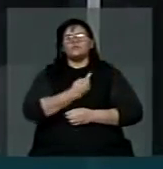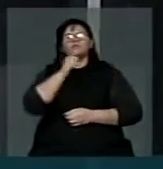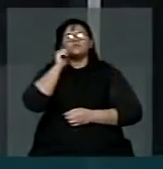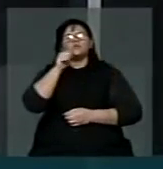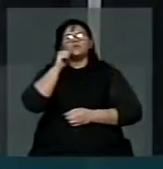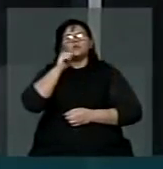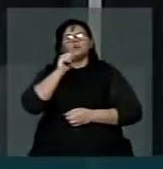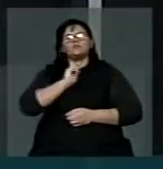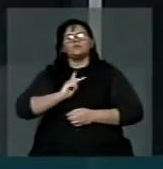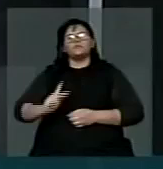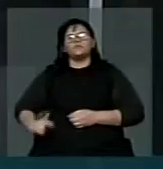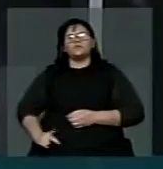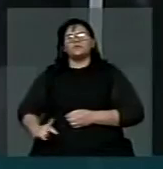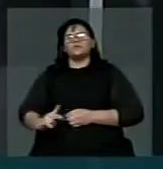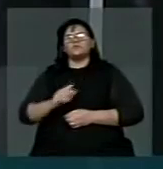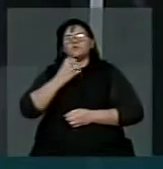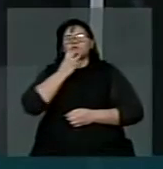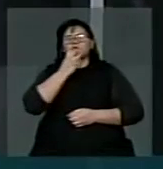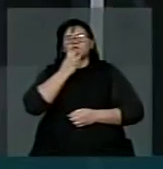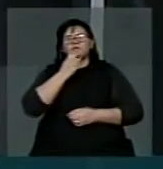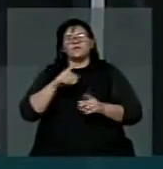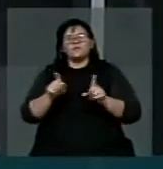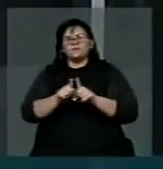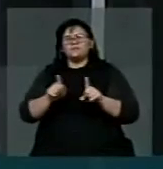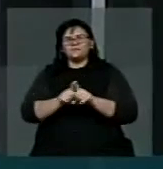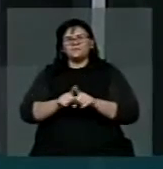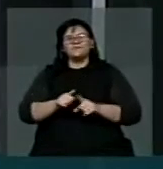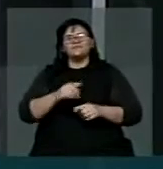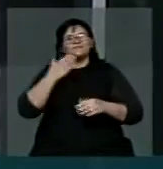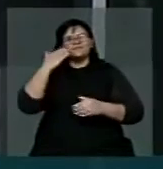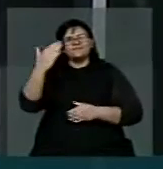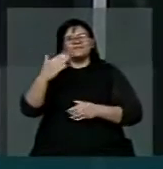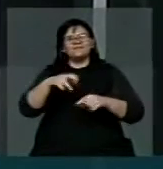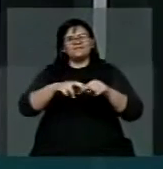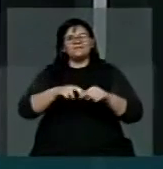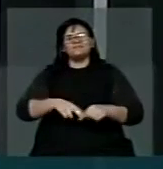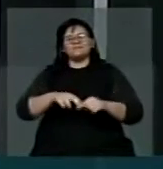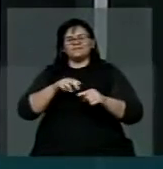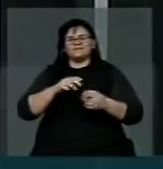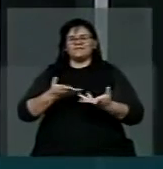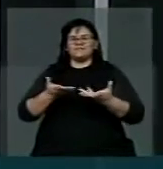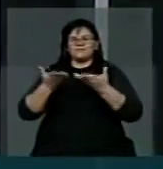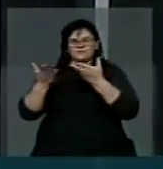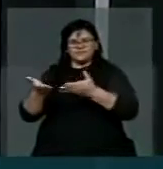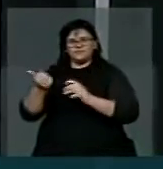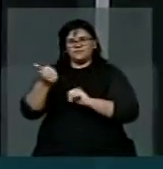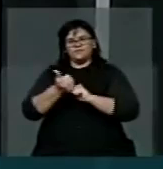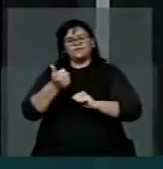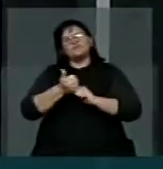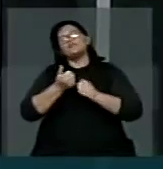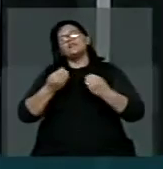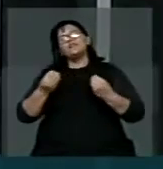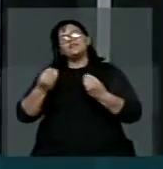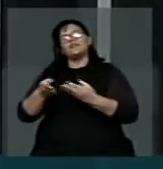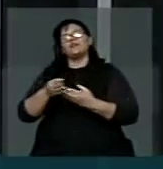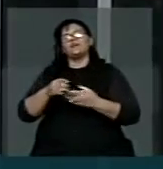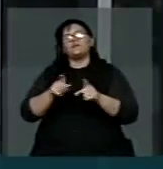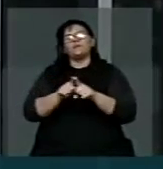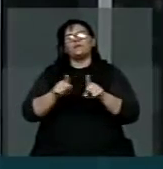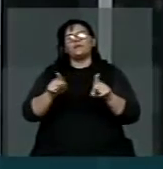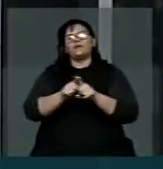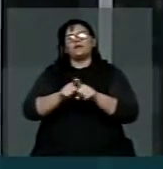presidente Henrique Eduardo Alves, muito obrigada por esse belo gesto e por essa sessão que